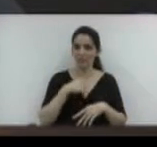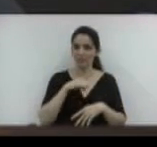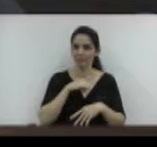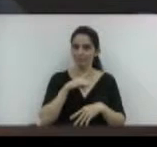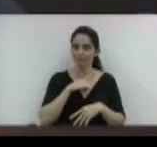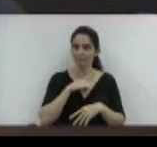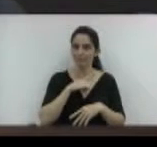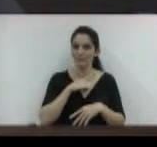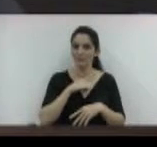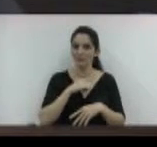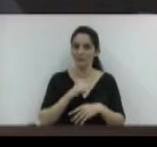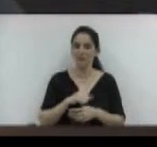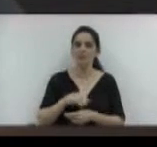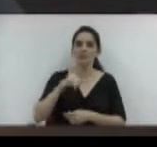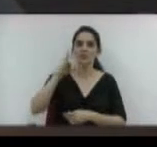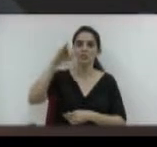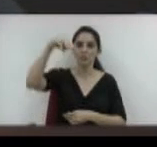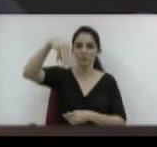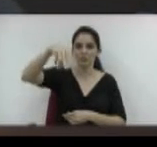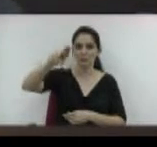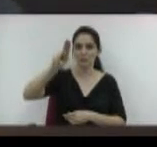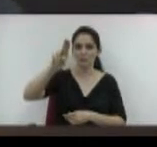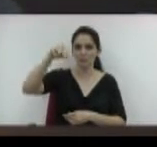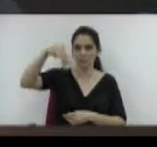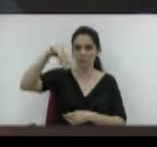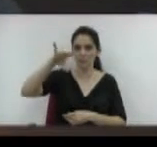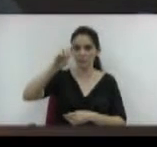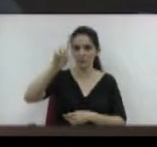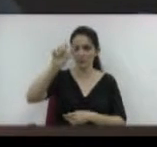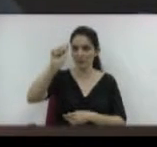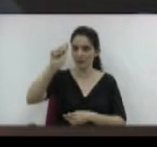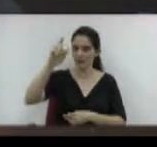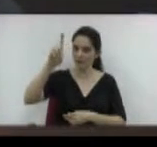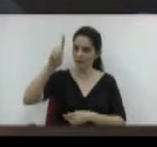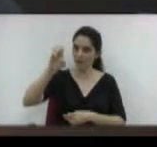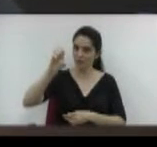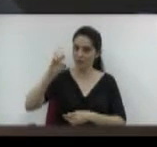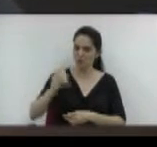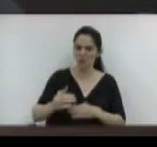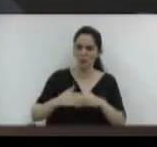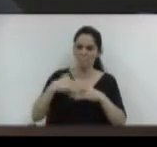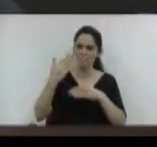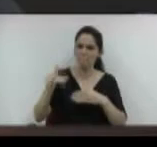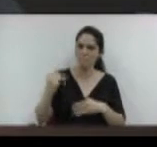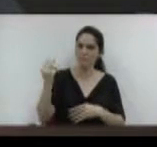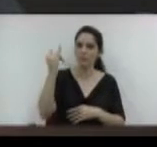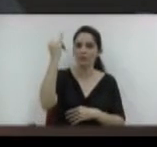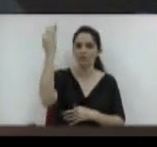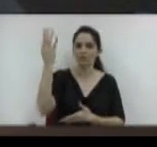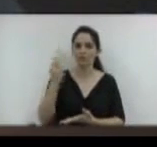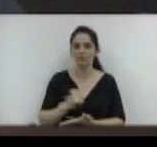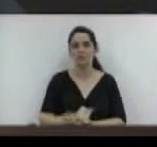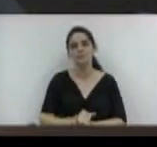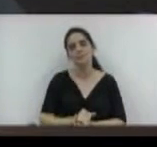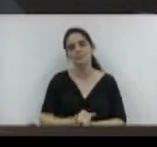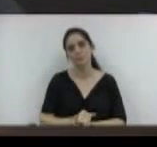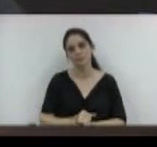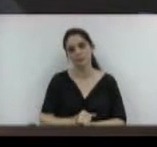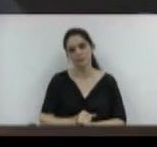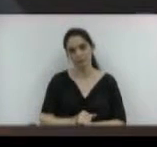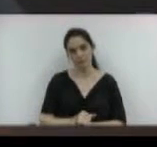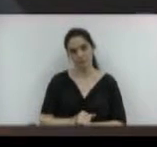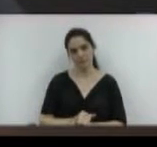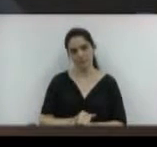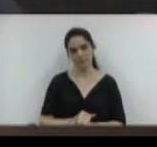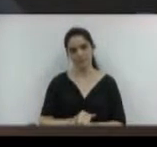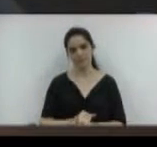se sobreporia a qualquer outro valor defendido pela casa naquela oportunidade. Não soa como